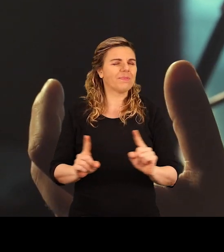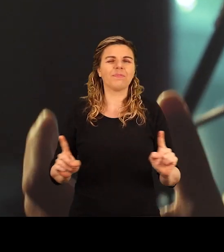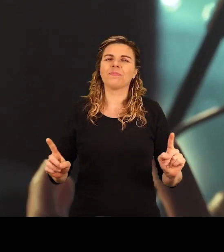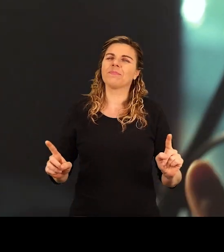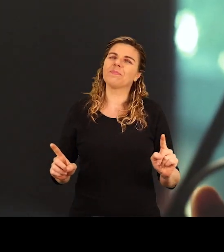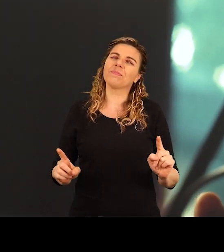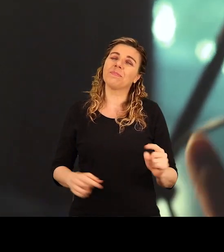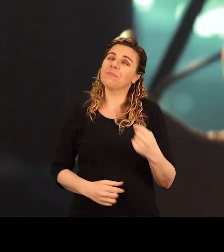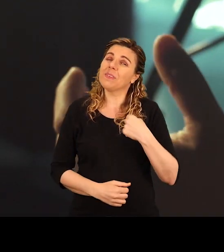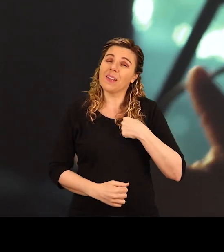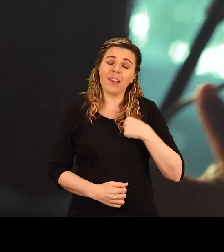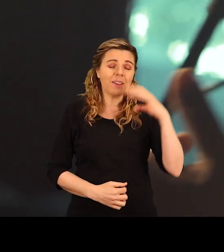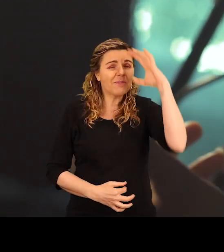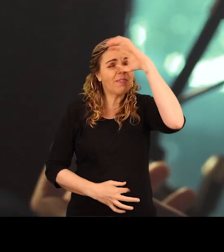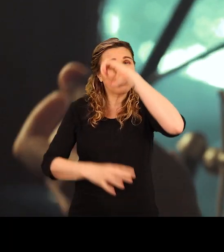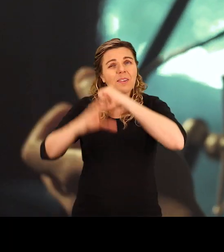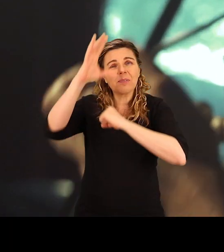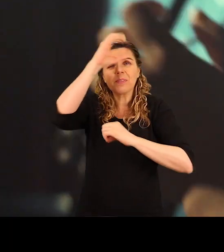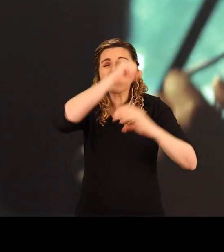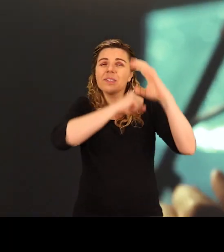Estevão Queiroga, de headphones, ao microfone.